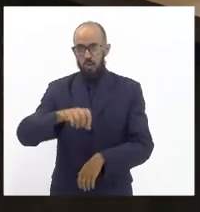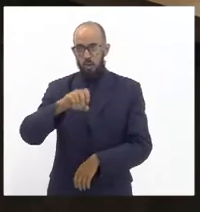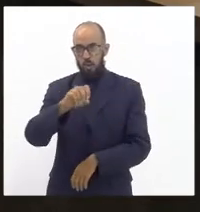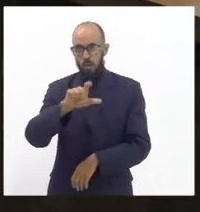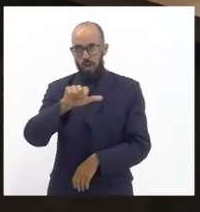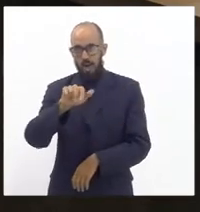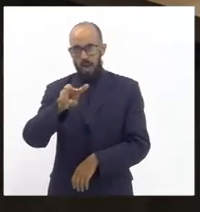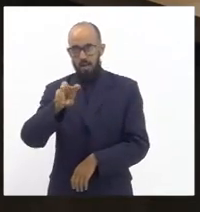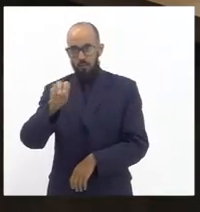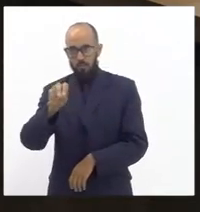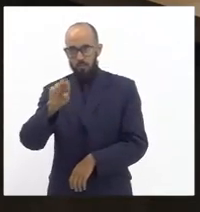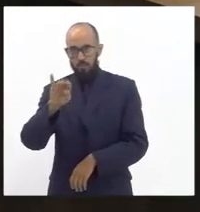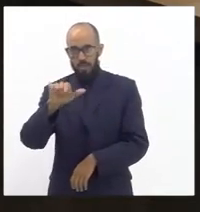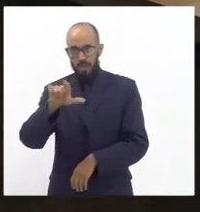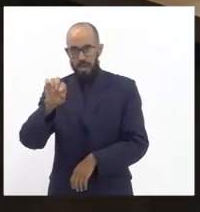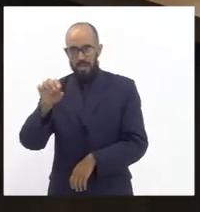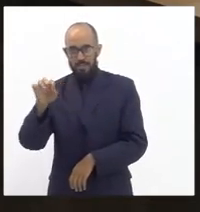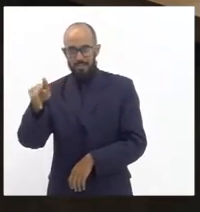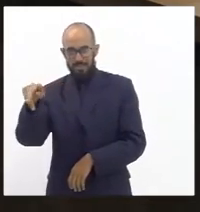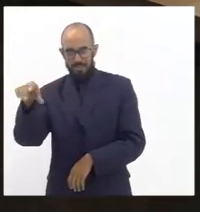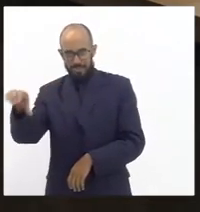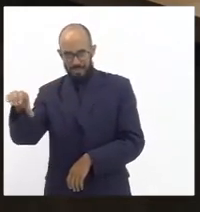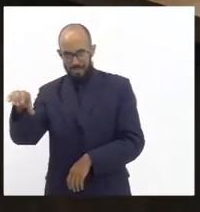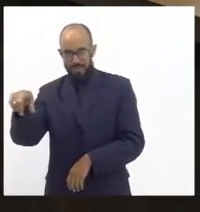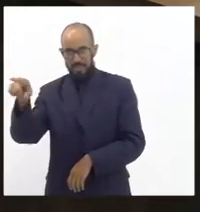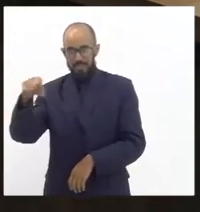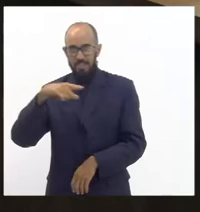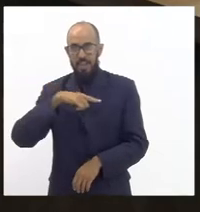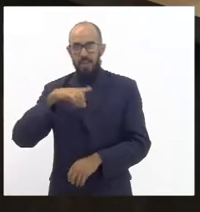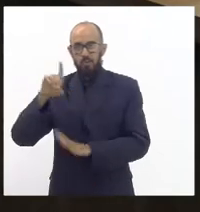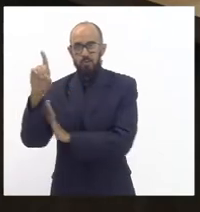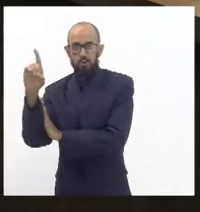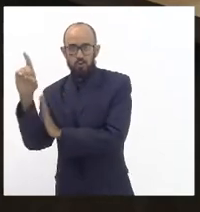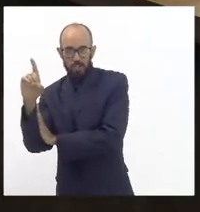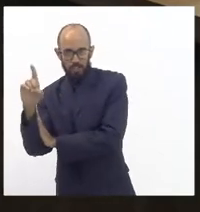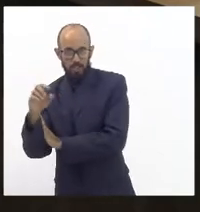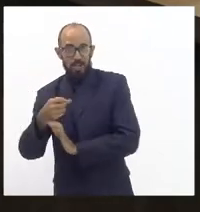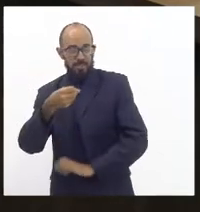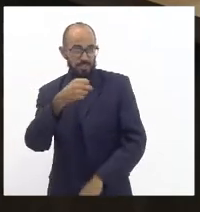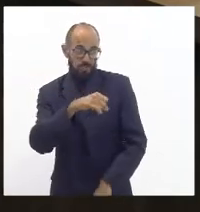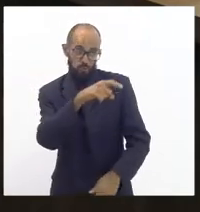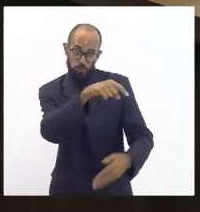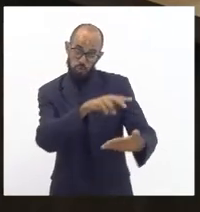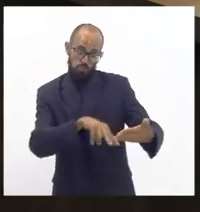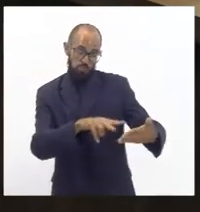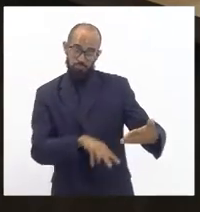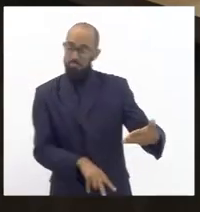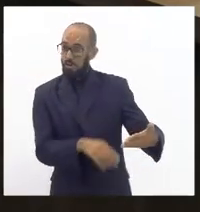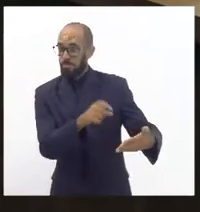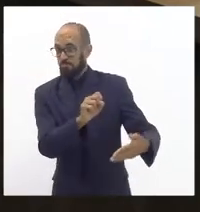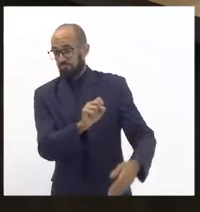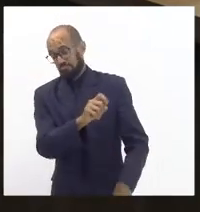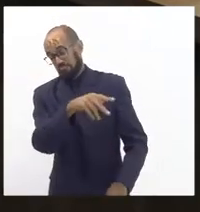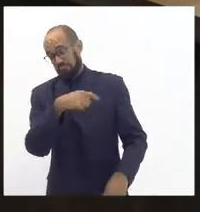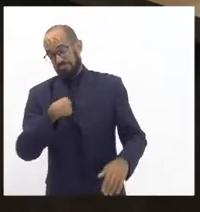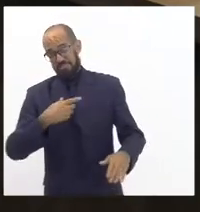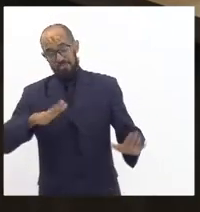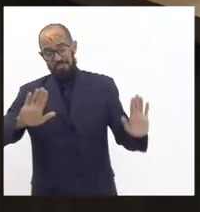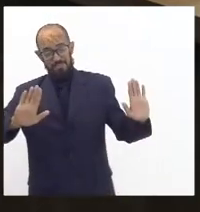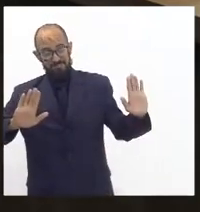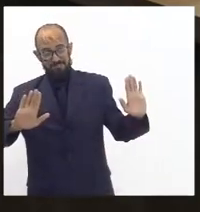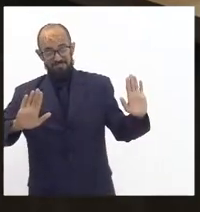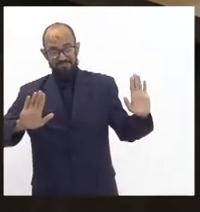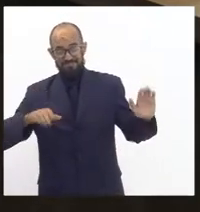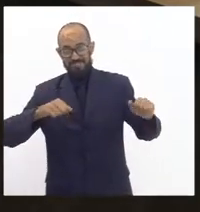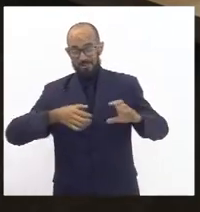diretriz tinta com Victor esse vossa excelência tá declamado Olavo Bilac eu já fico aqui